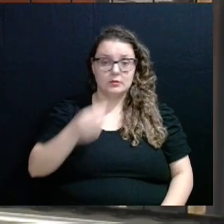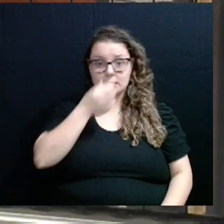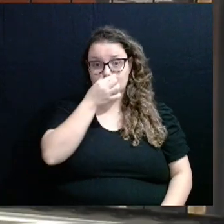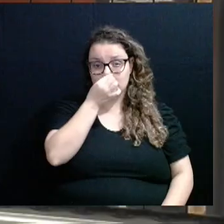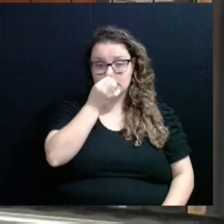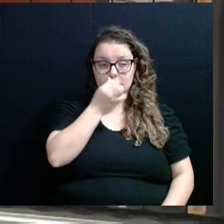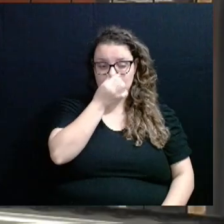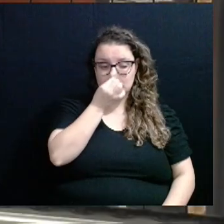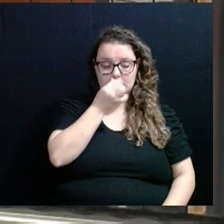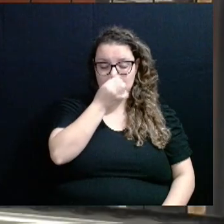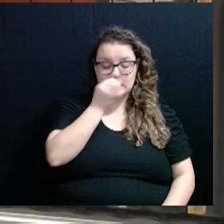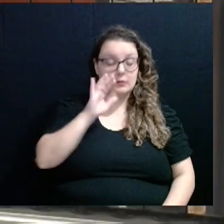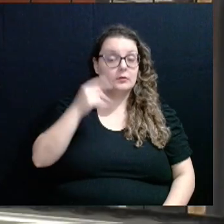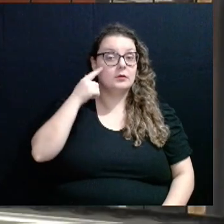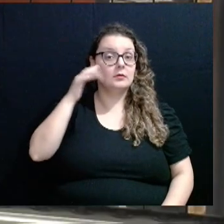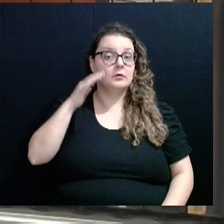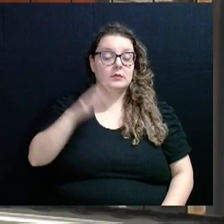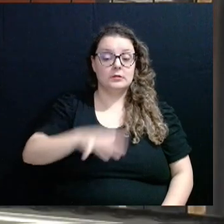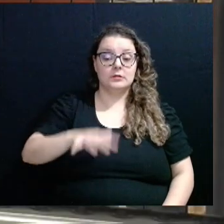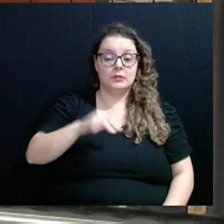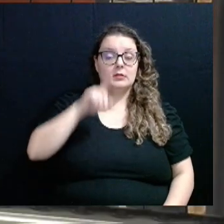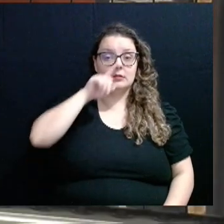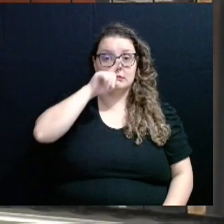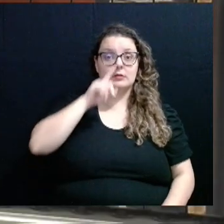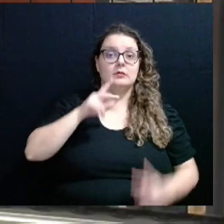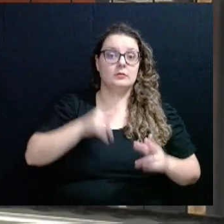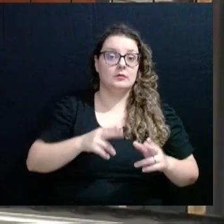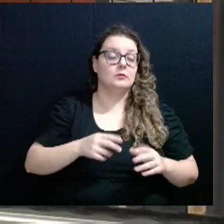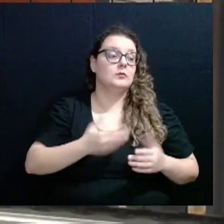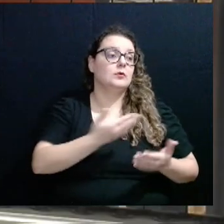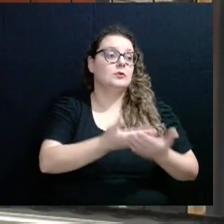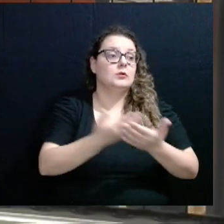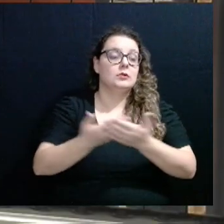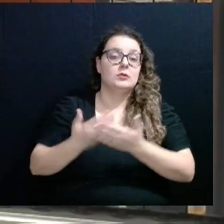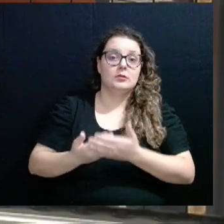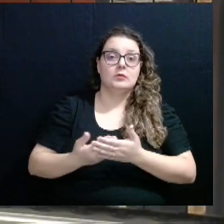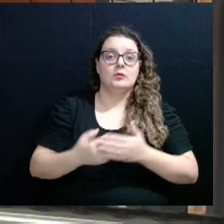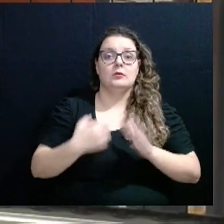áreas de risco, de acordo com o estudo, o relatório aponta que